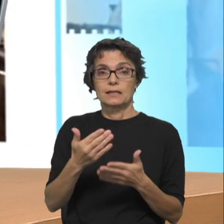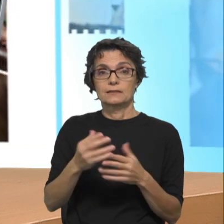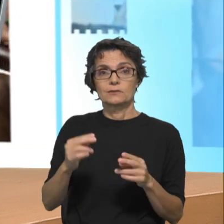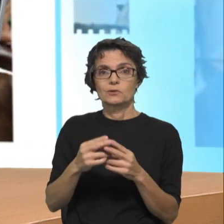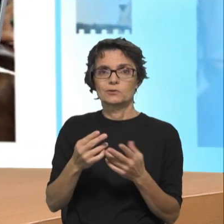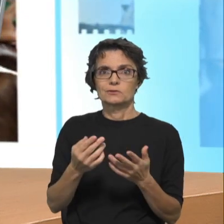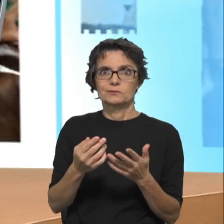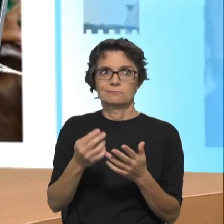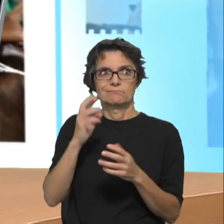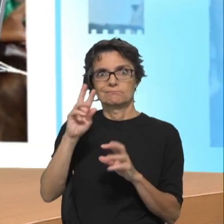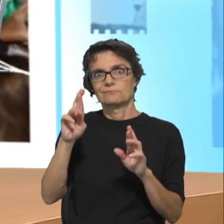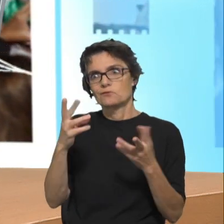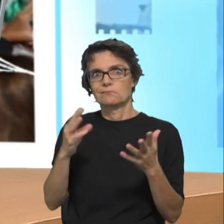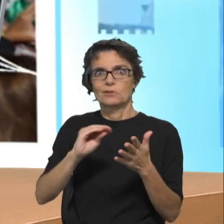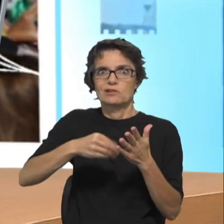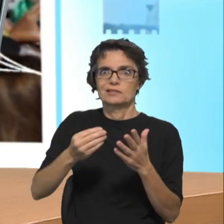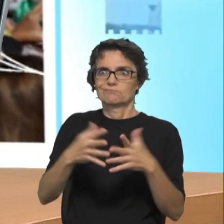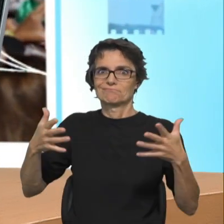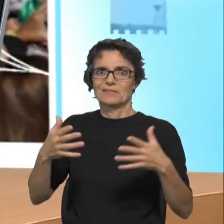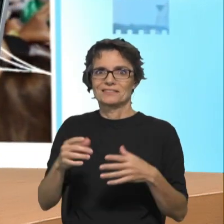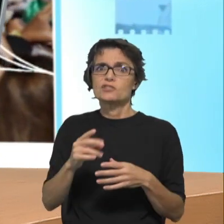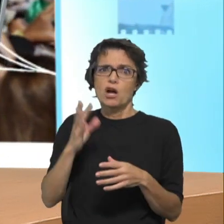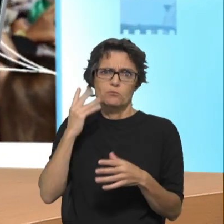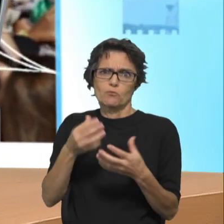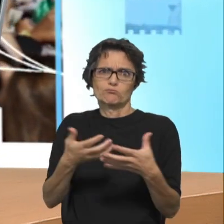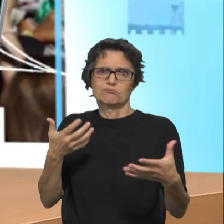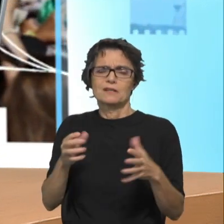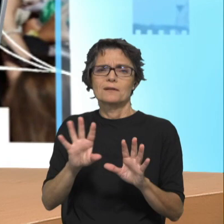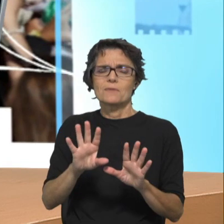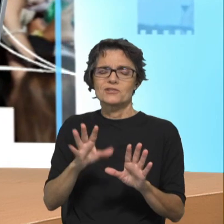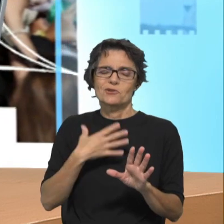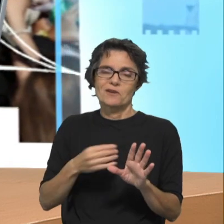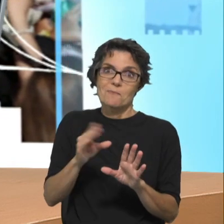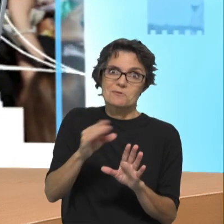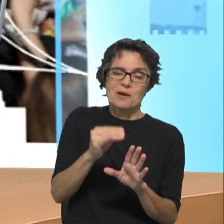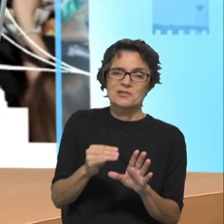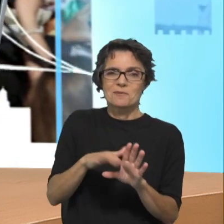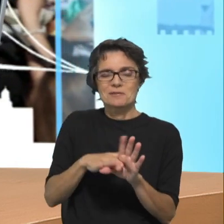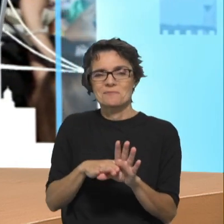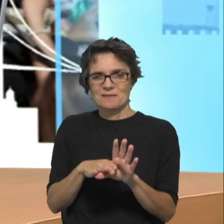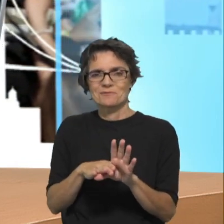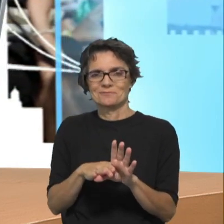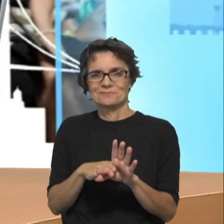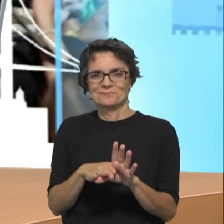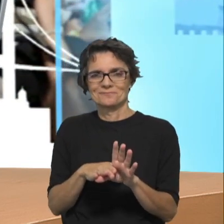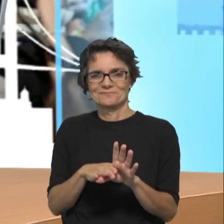pudéssemos aumentar, já está um belo número, mas pudéssemos aumentar a participação daqueles